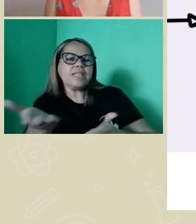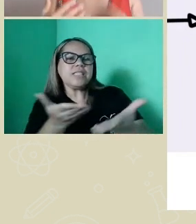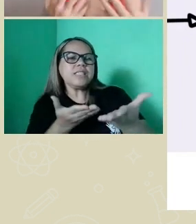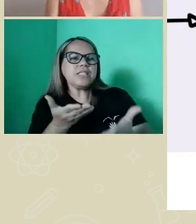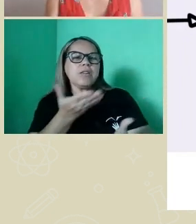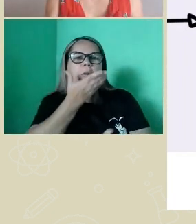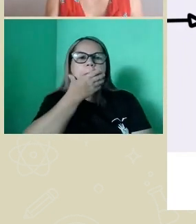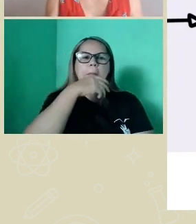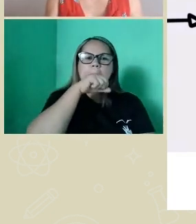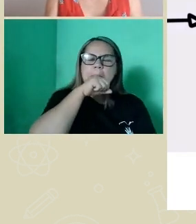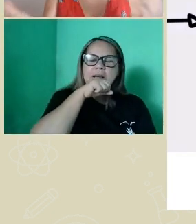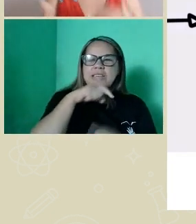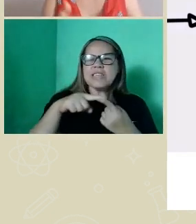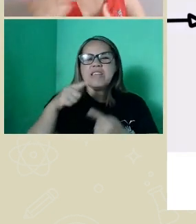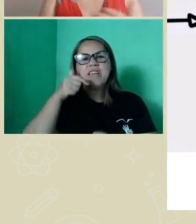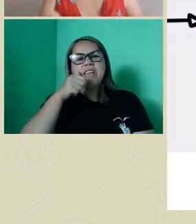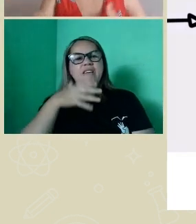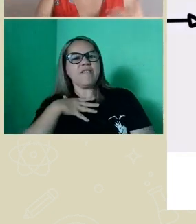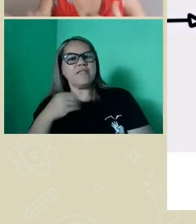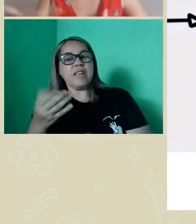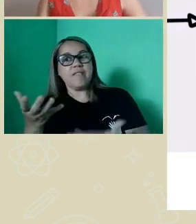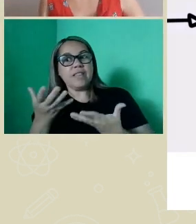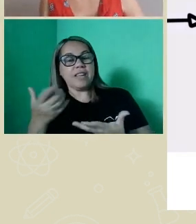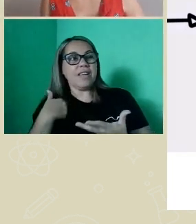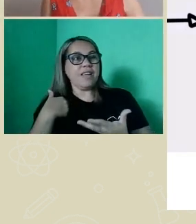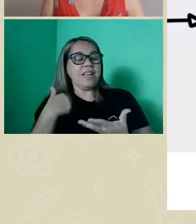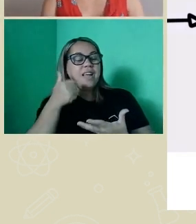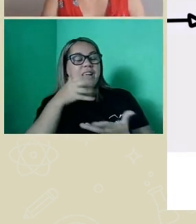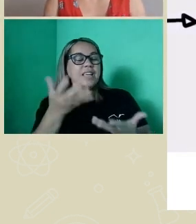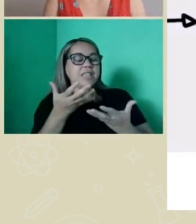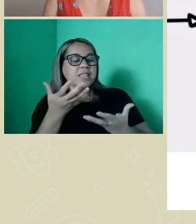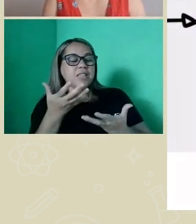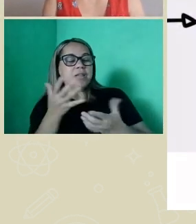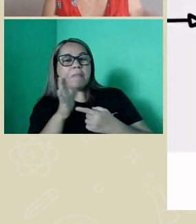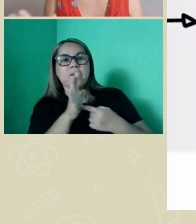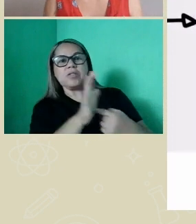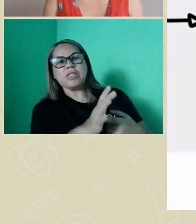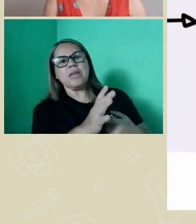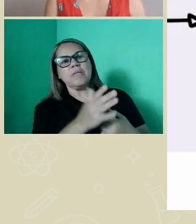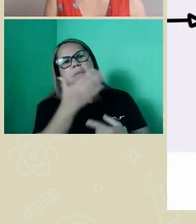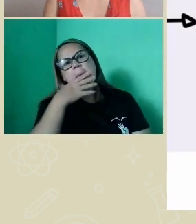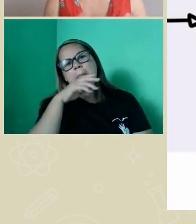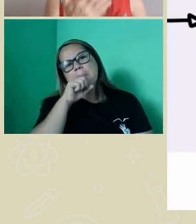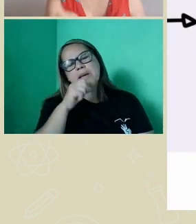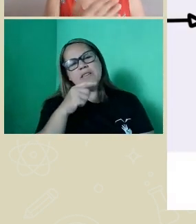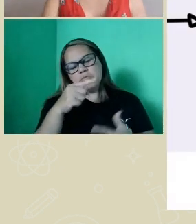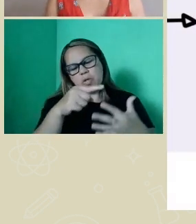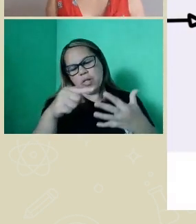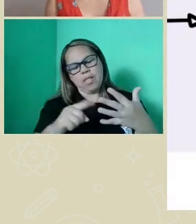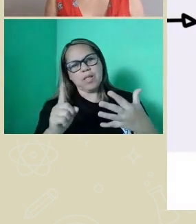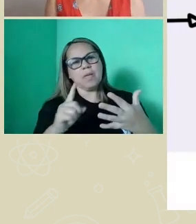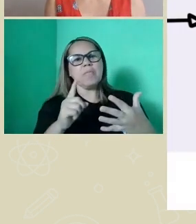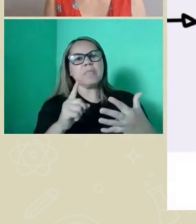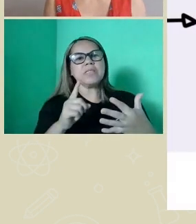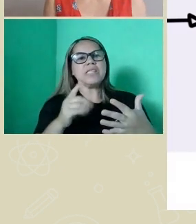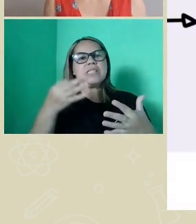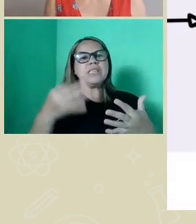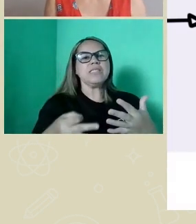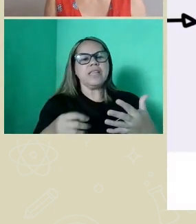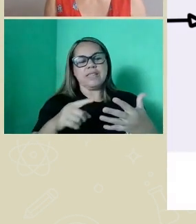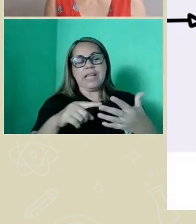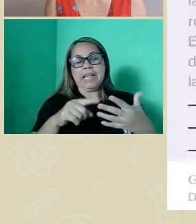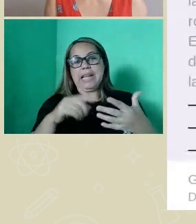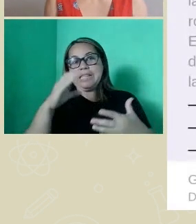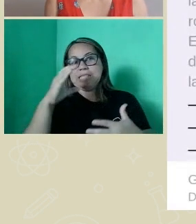que a filha quer levar para o pai como era todo esse processo então as outras não poderia ser a resposta é